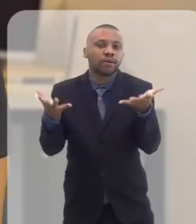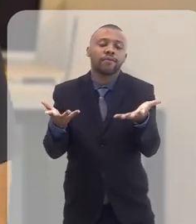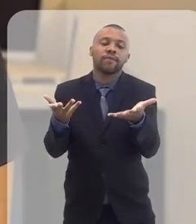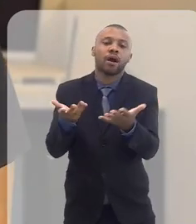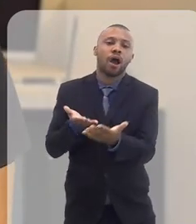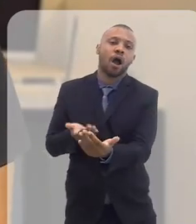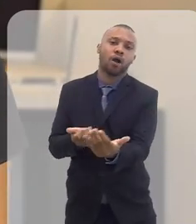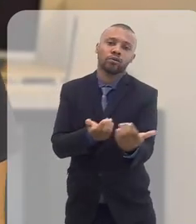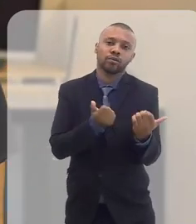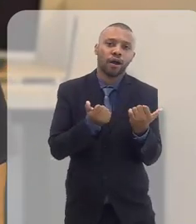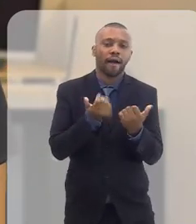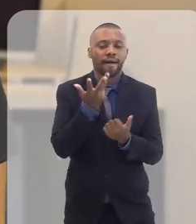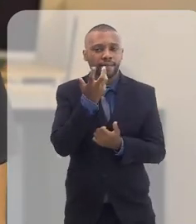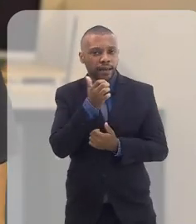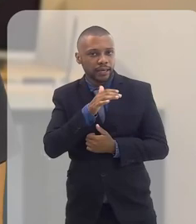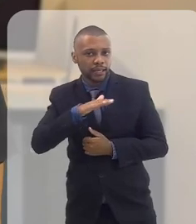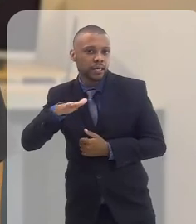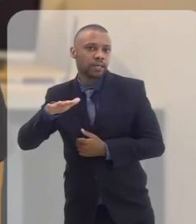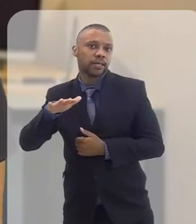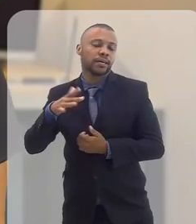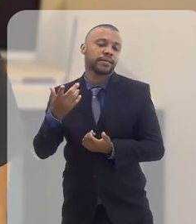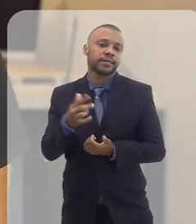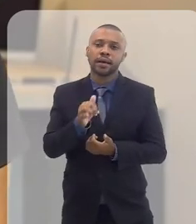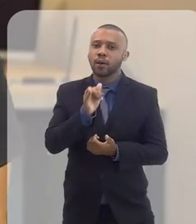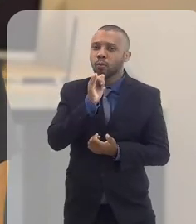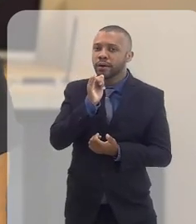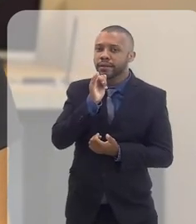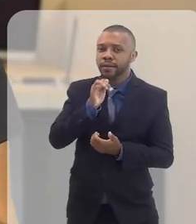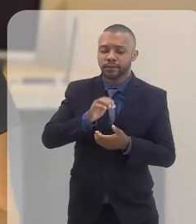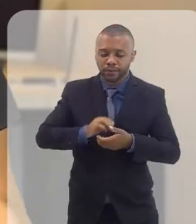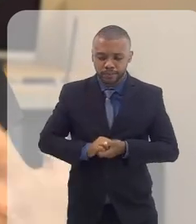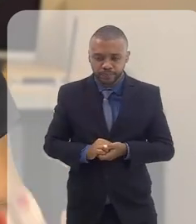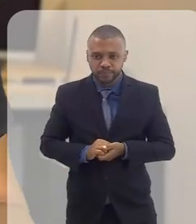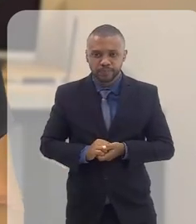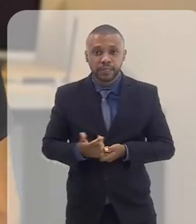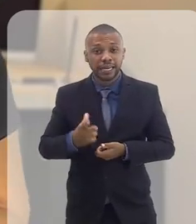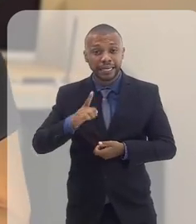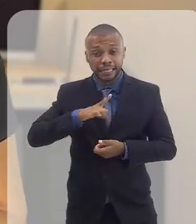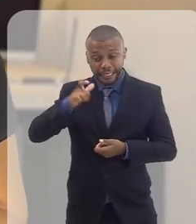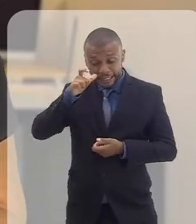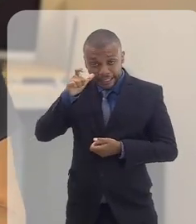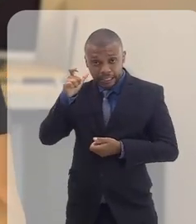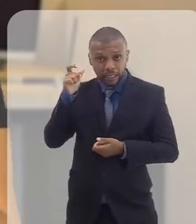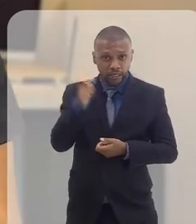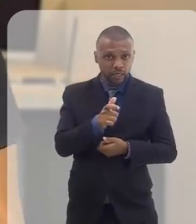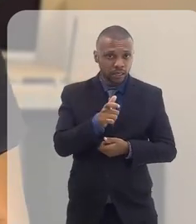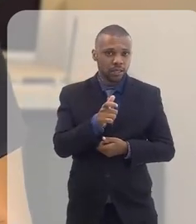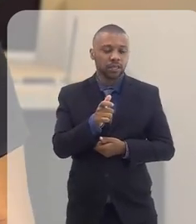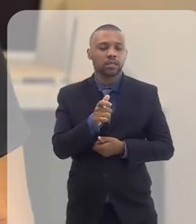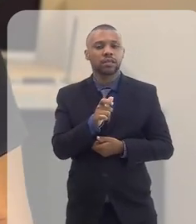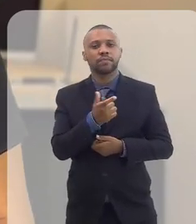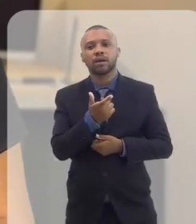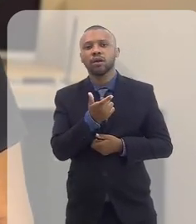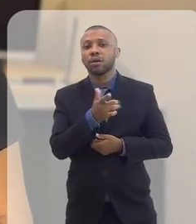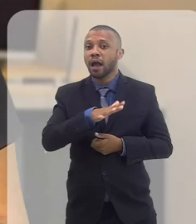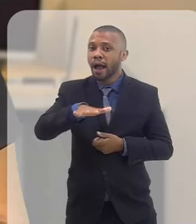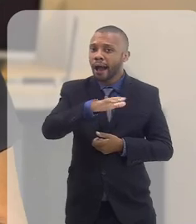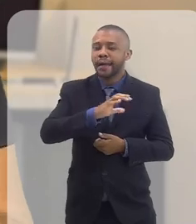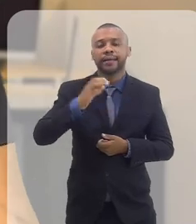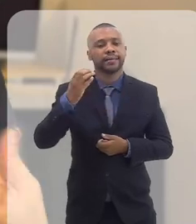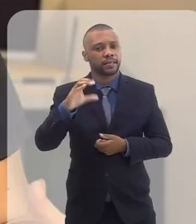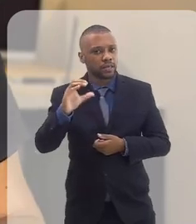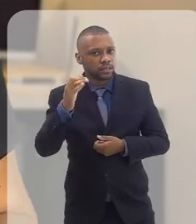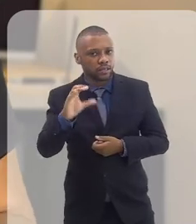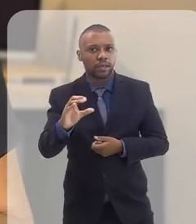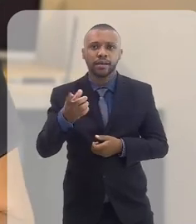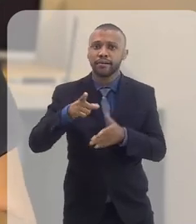incentivo aos jovens, às crianças, por exemplo, ter interesse, né,